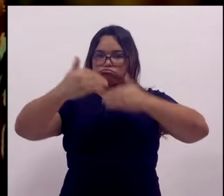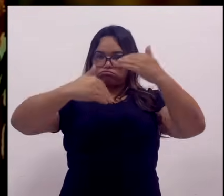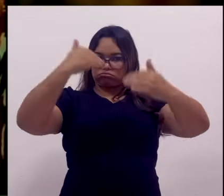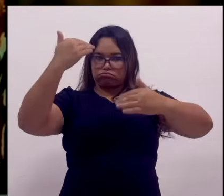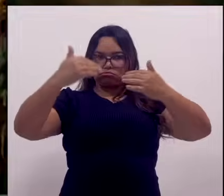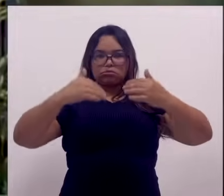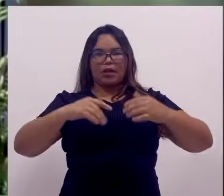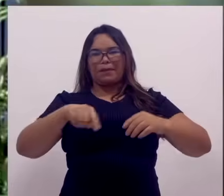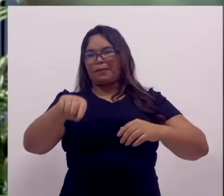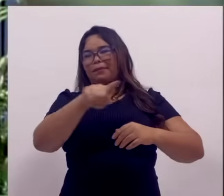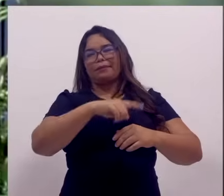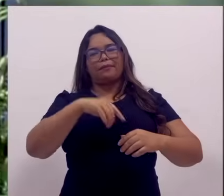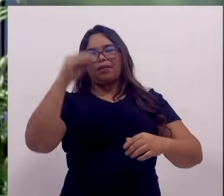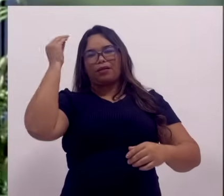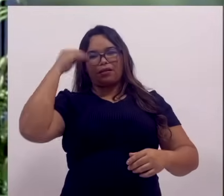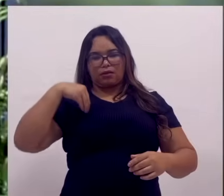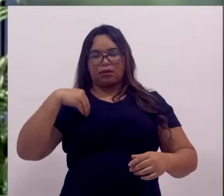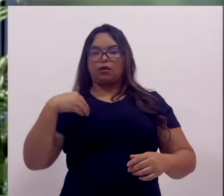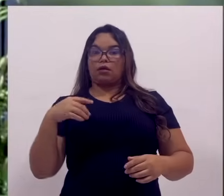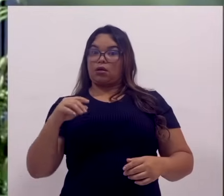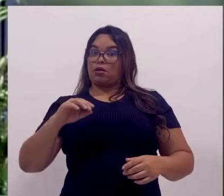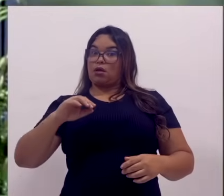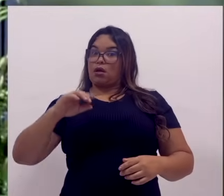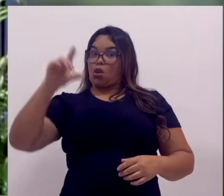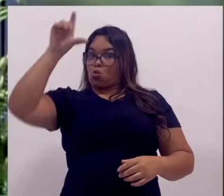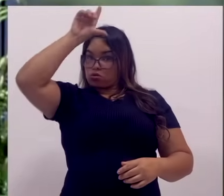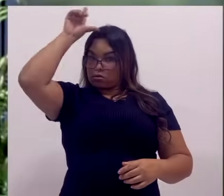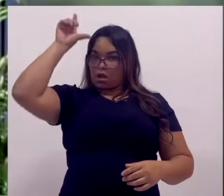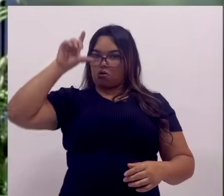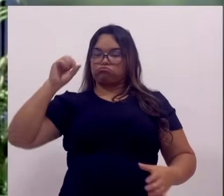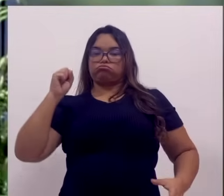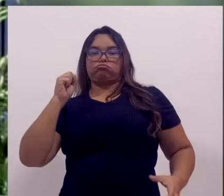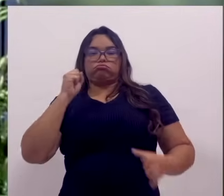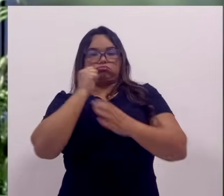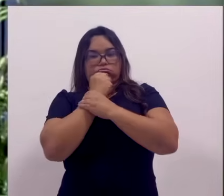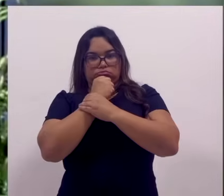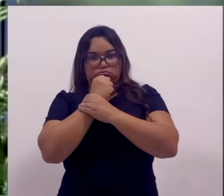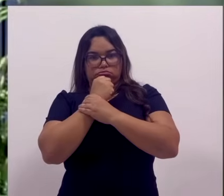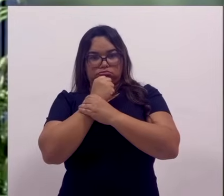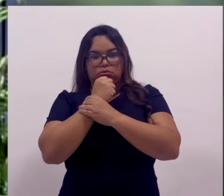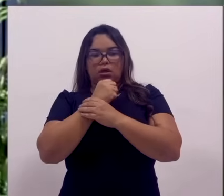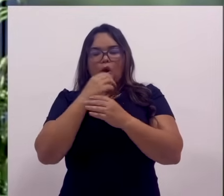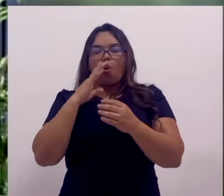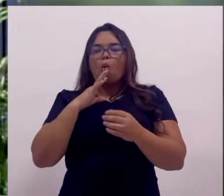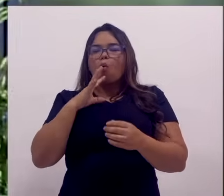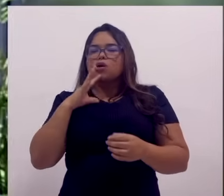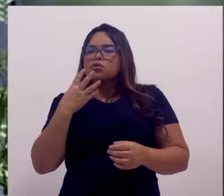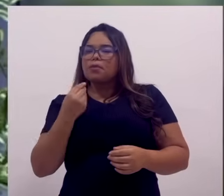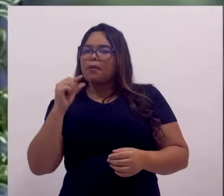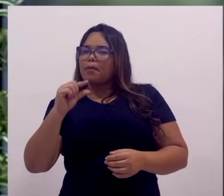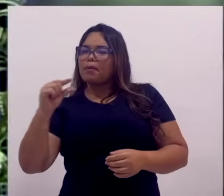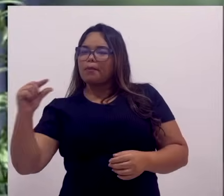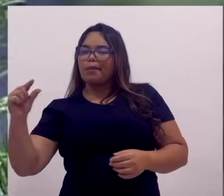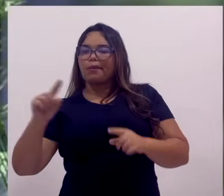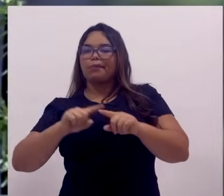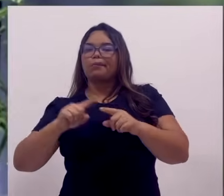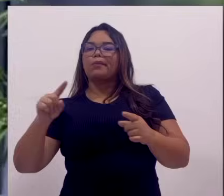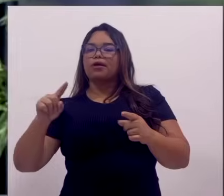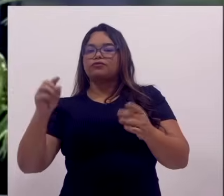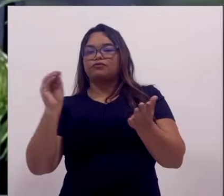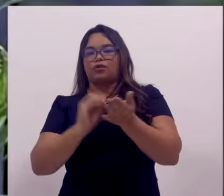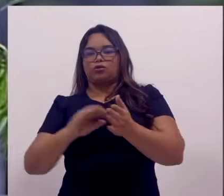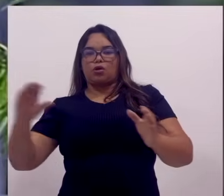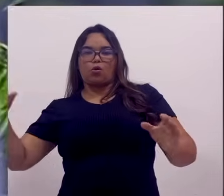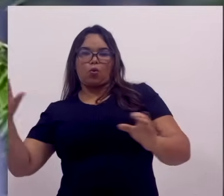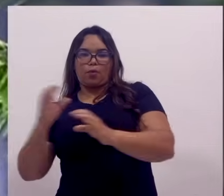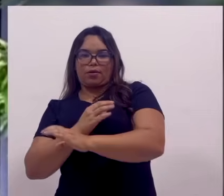manteve firme. Mas o resto é história. O trabalho não foi concluído. E assim isso é o que aconteceu.